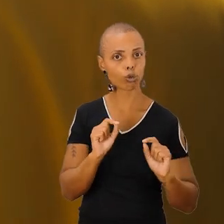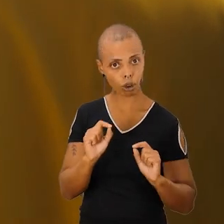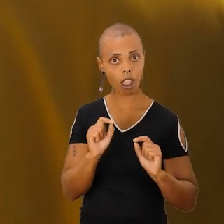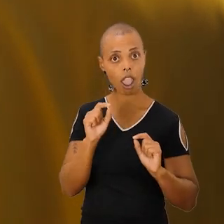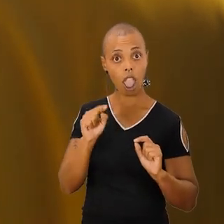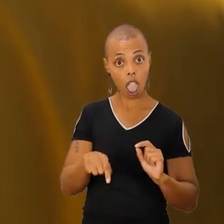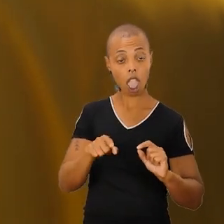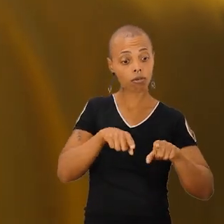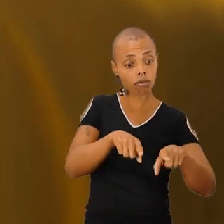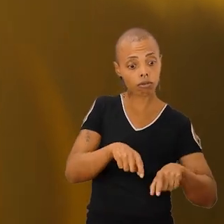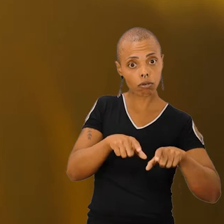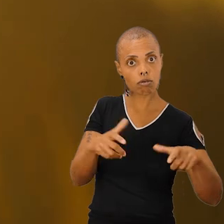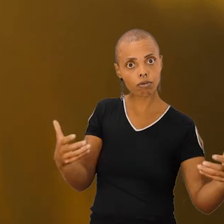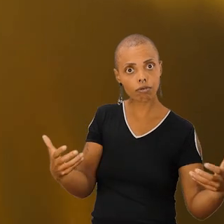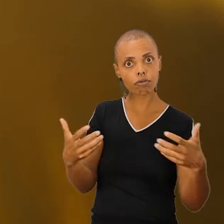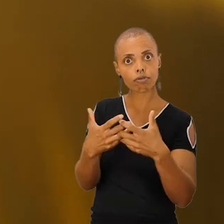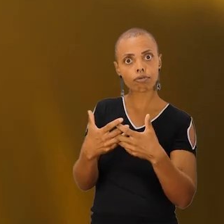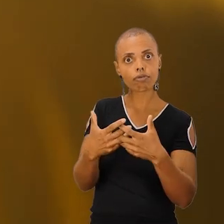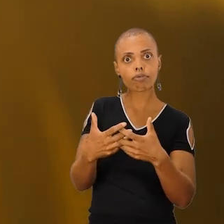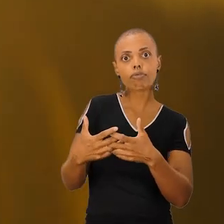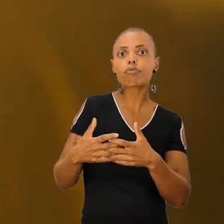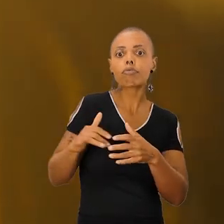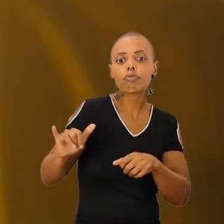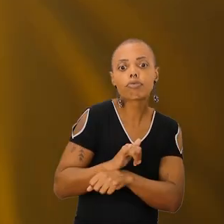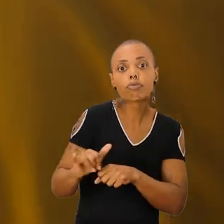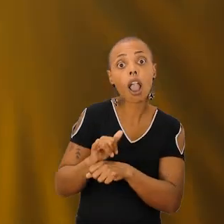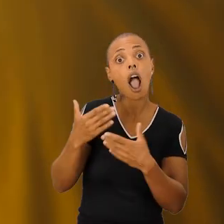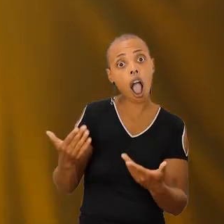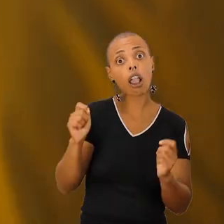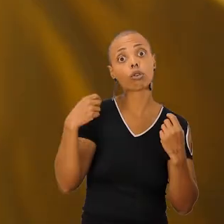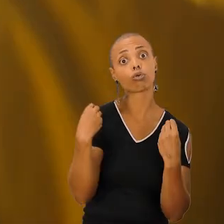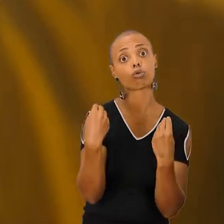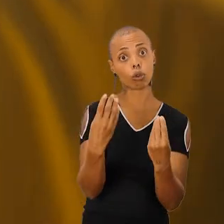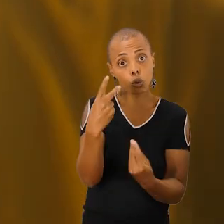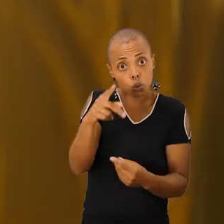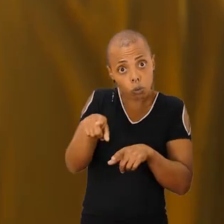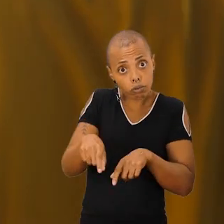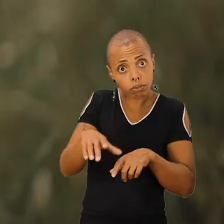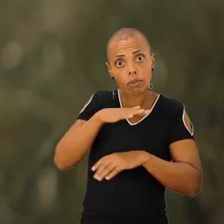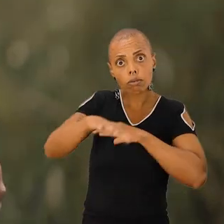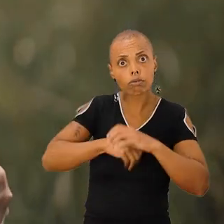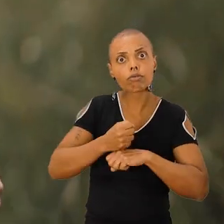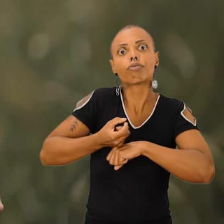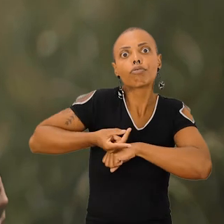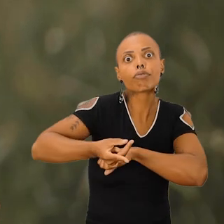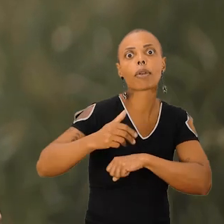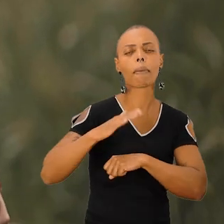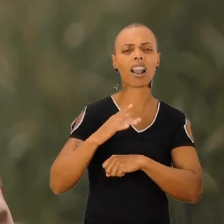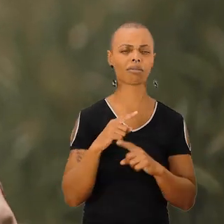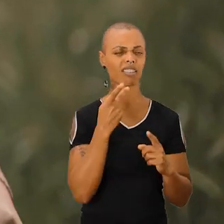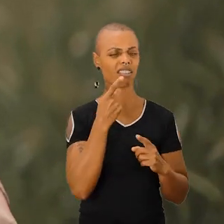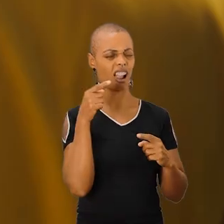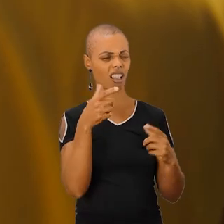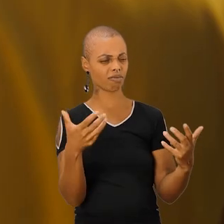da lavoura. Isso torna a agricultura de vocês muito mais sustentável. Aí você me pergunta, o que é manejo integrado, Chico? Vamos